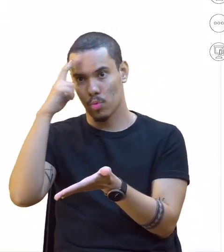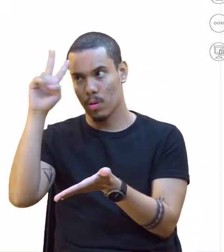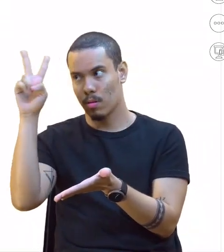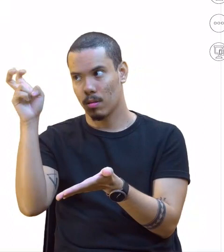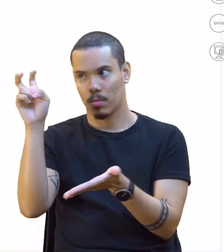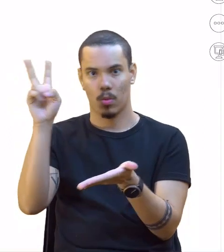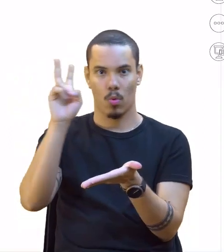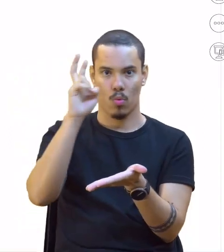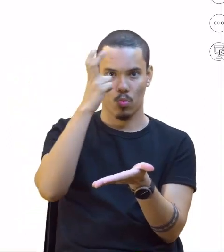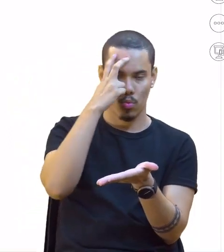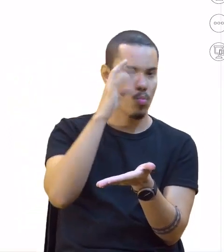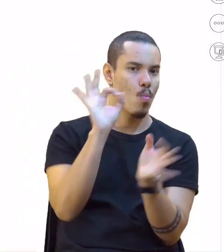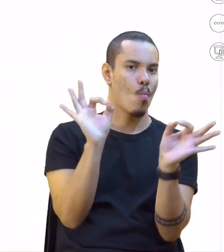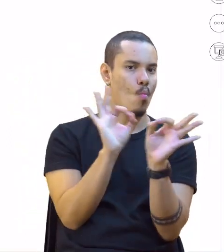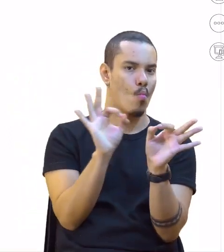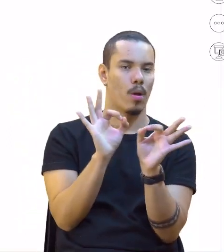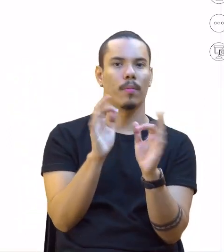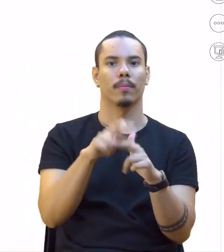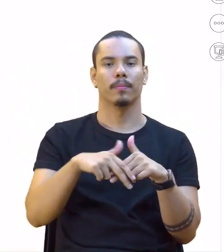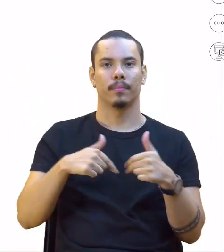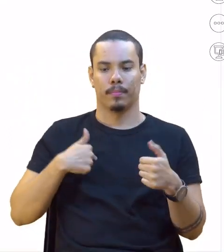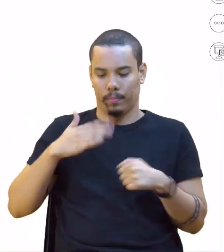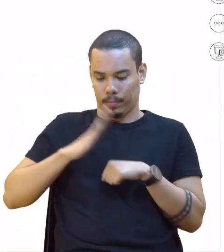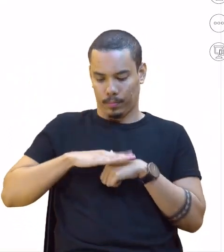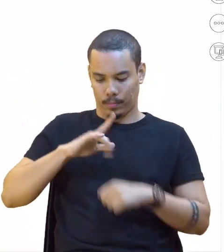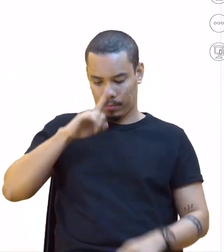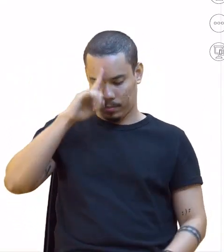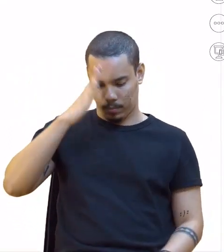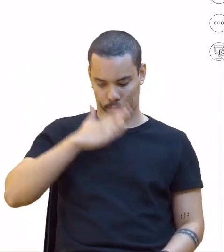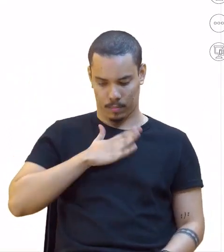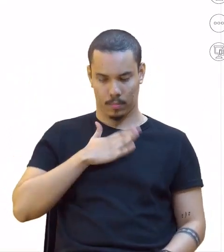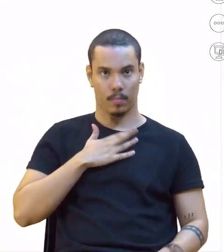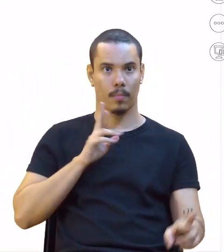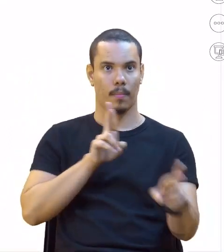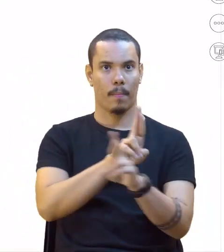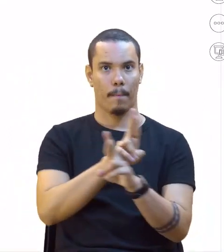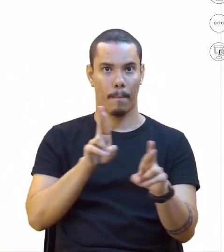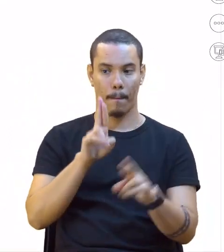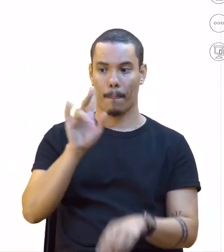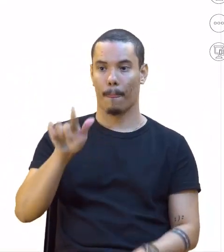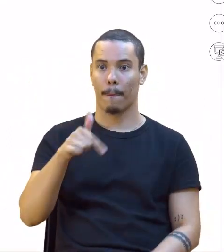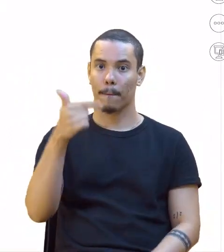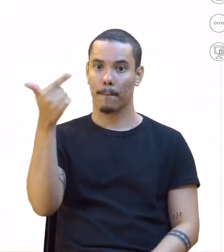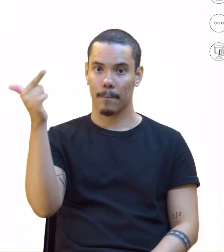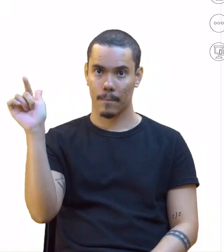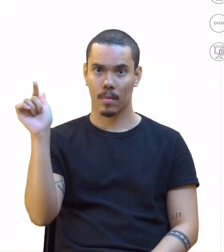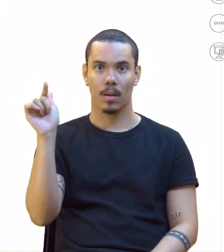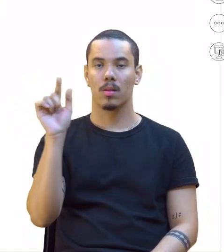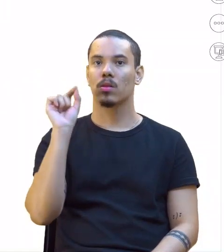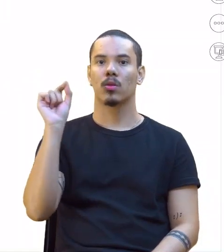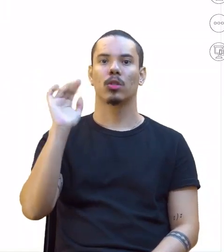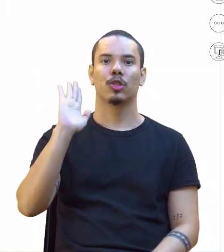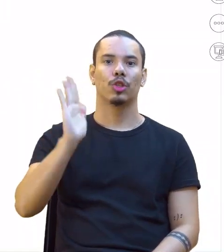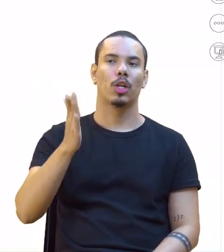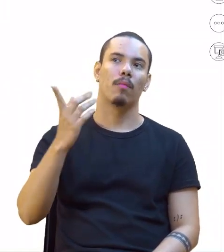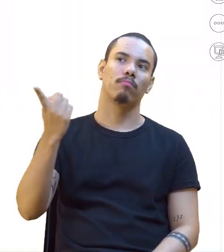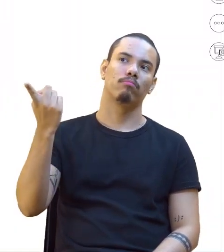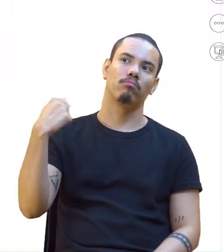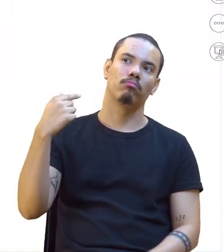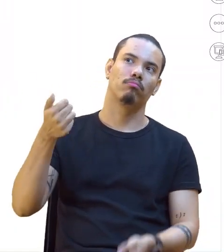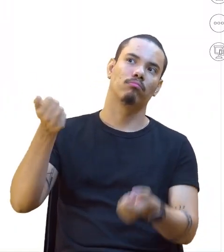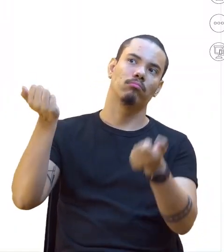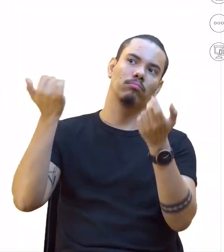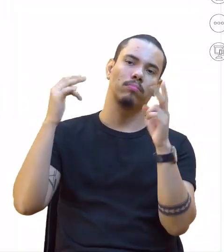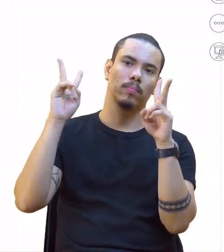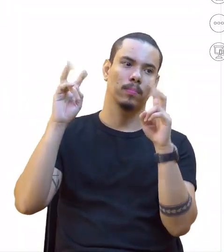essa percepção que eu mesmo construo a partir das minhas relações. A outra é algo que é dito acerca da cultura. Aquilo que é